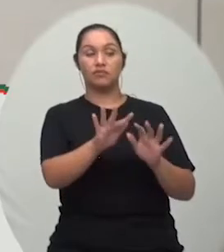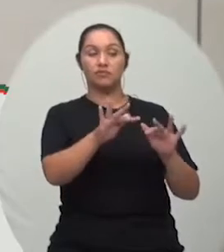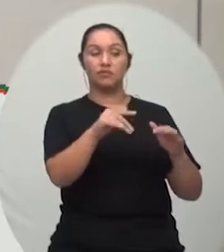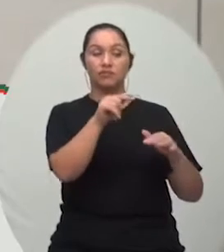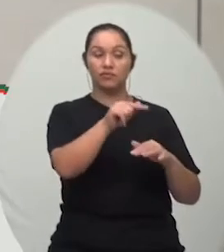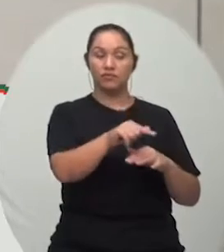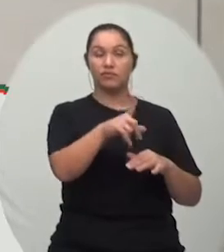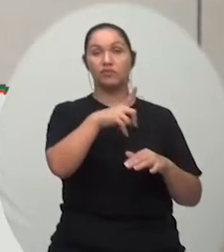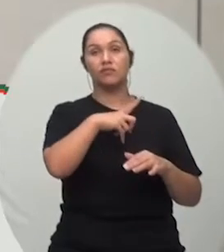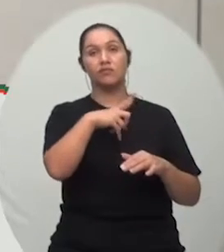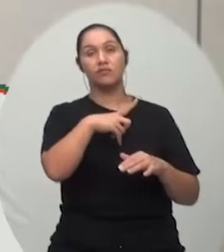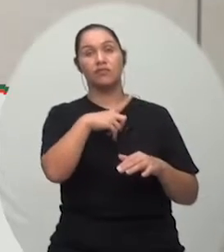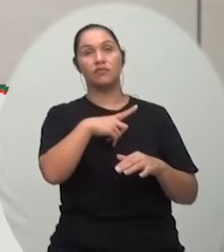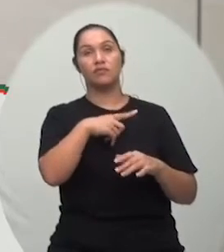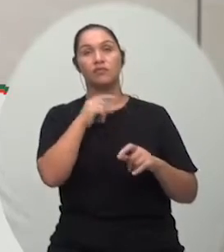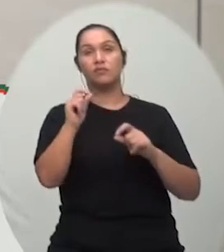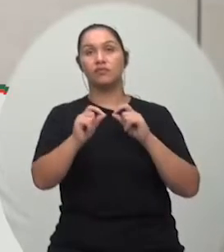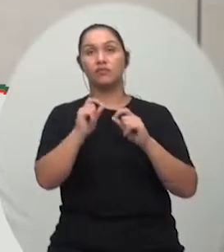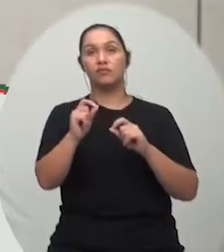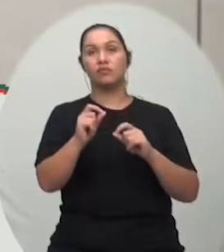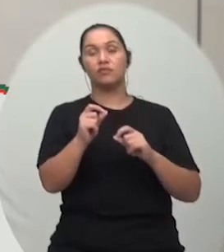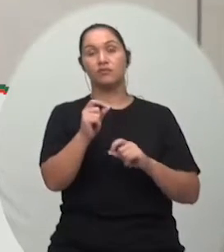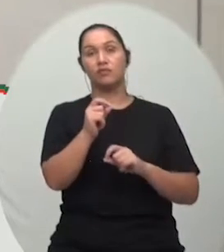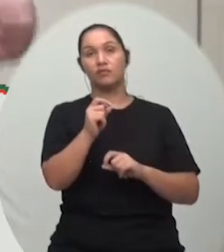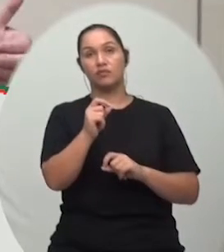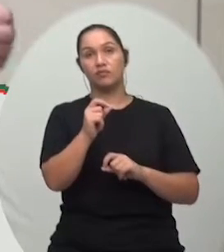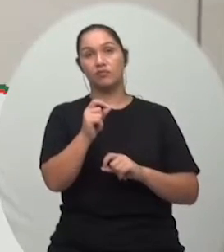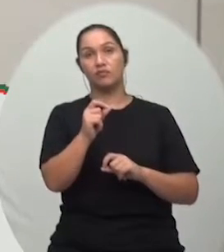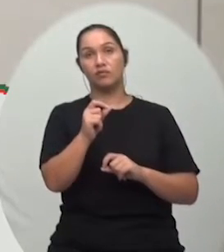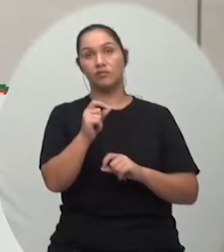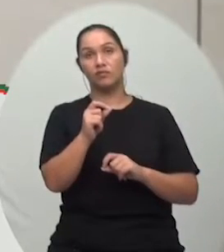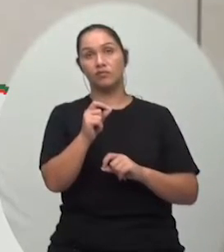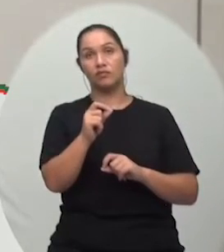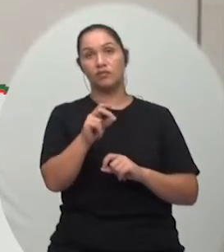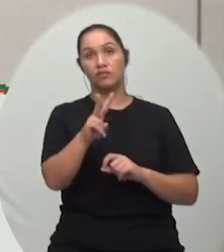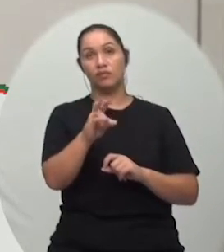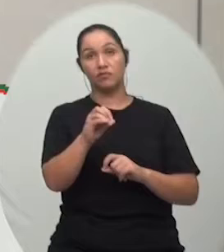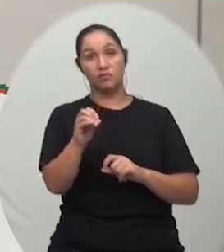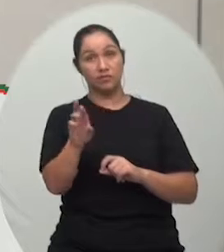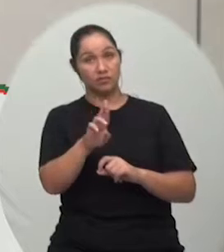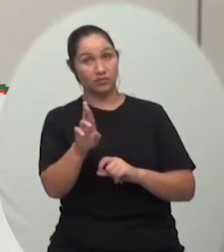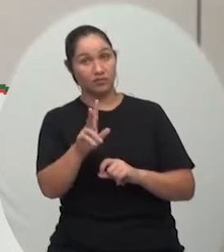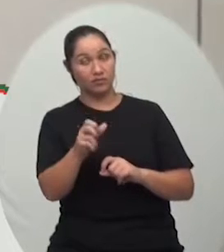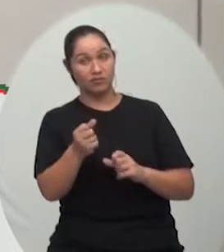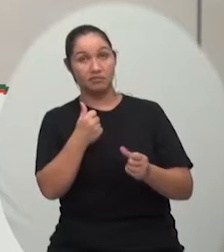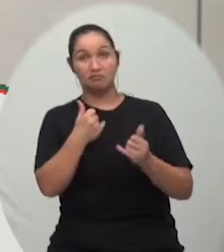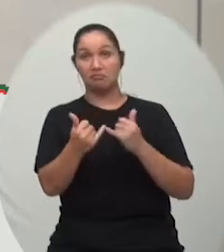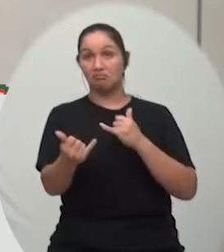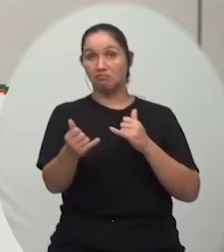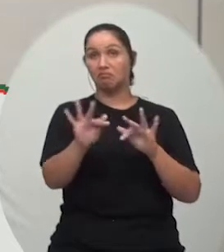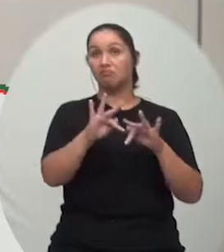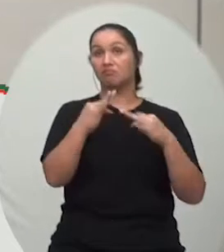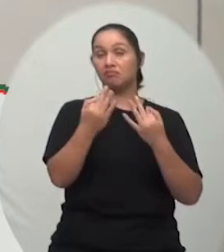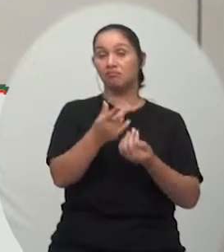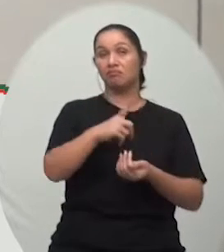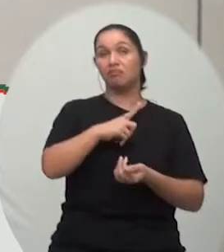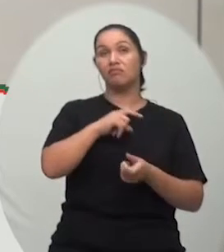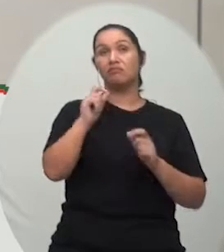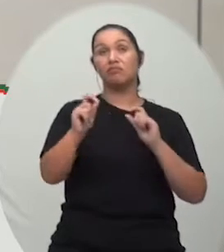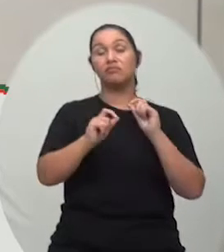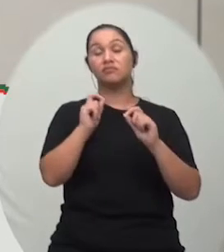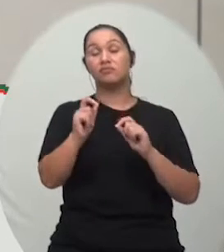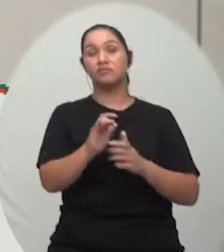famílias cristiumenses possam ter uma renda de, no mínimo, R$ 200,00. Nós temos, por exemplo, famílias que recebem,